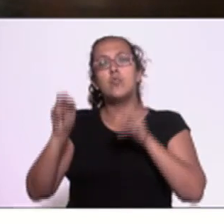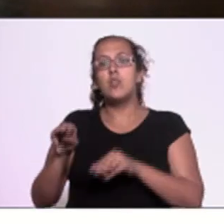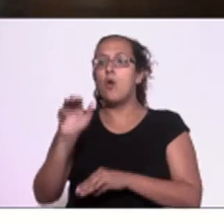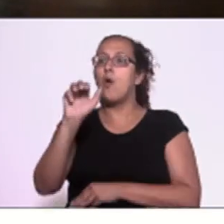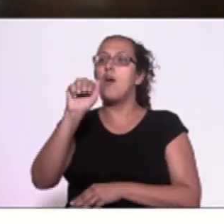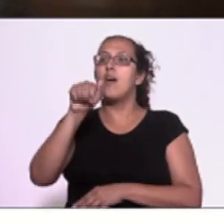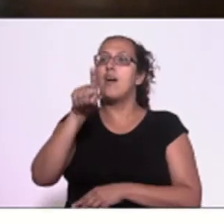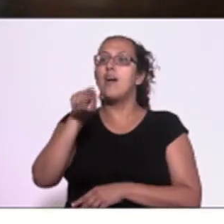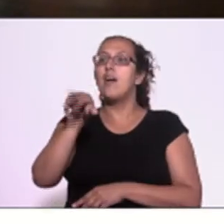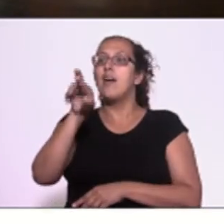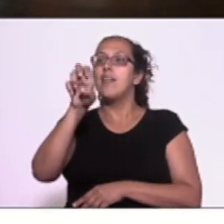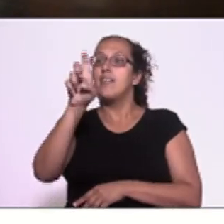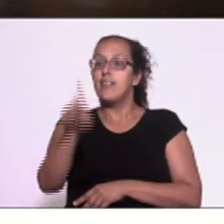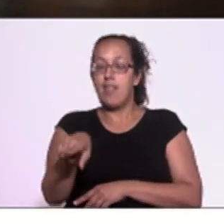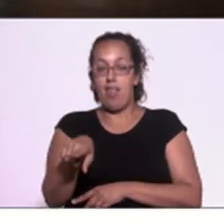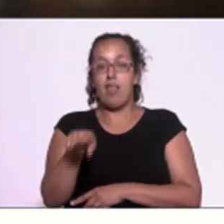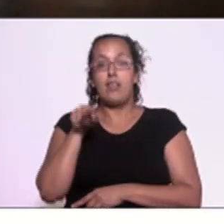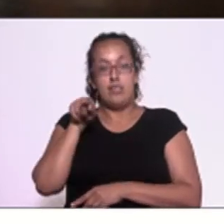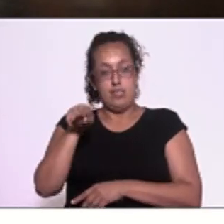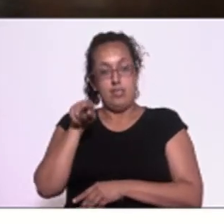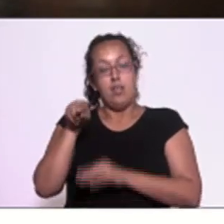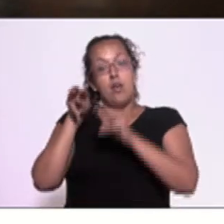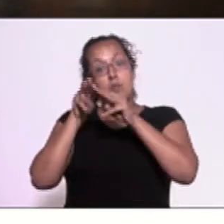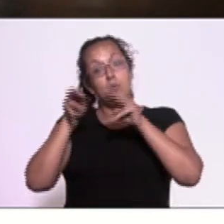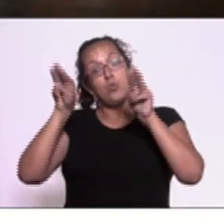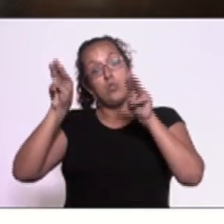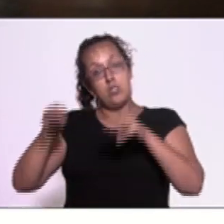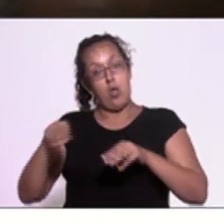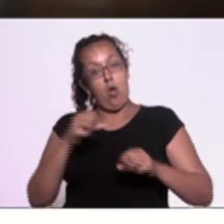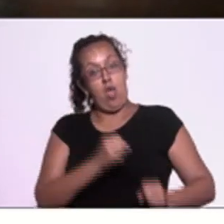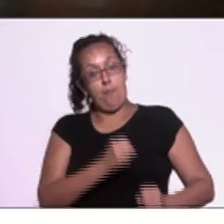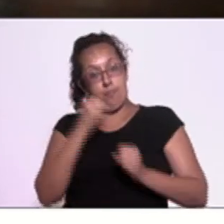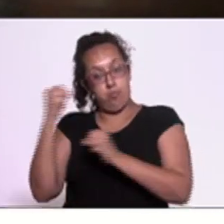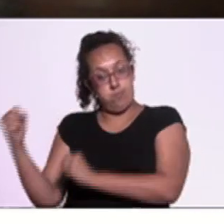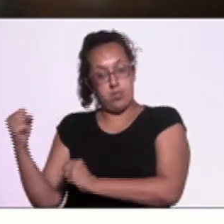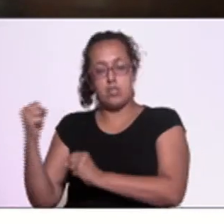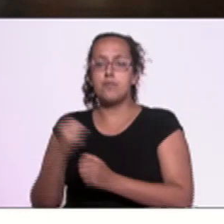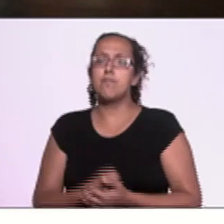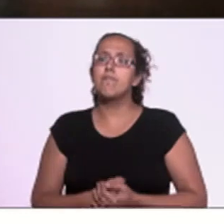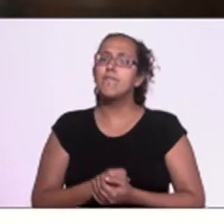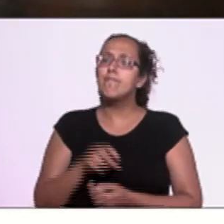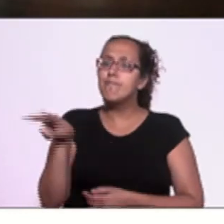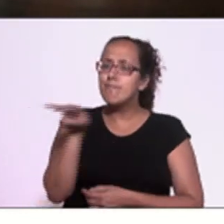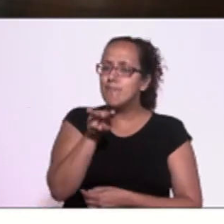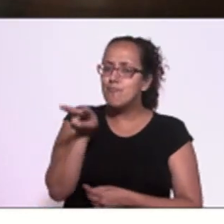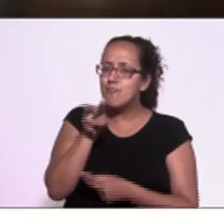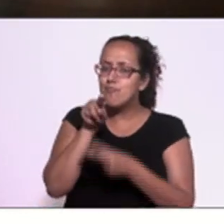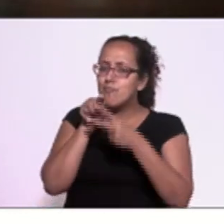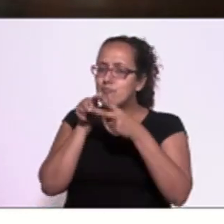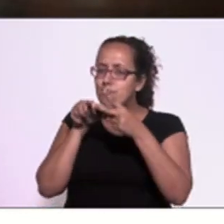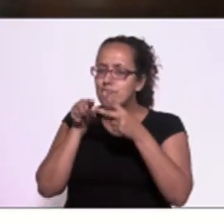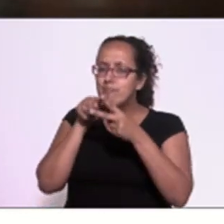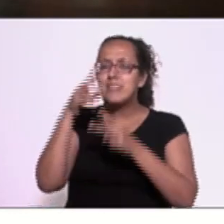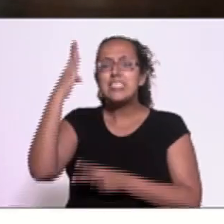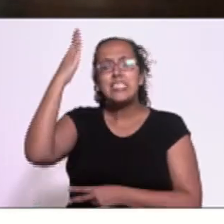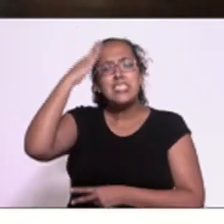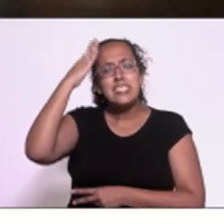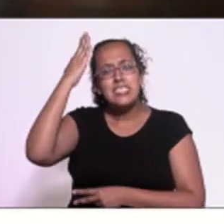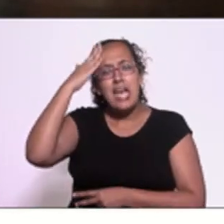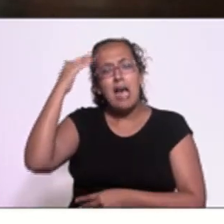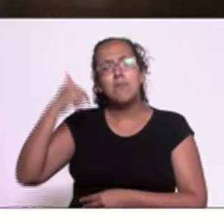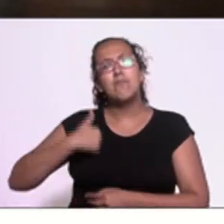Angulo, museólogo do Museu da República. Os mais próximos sabiam da profunda